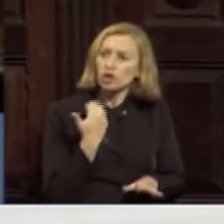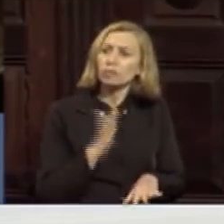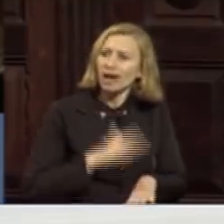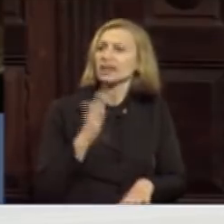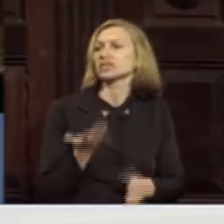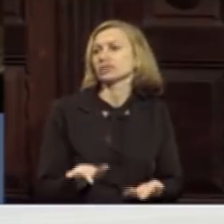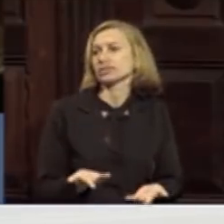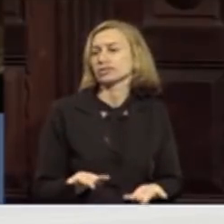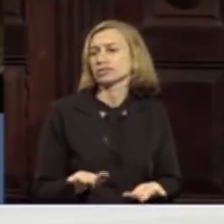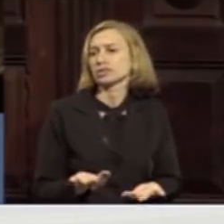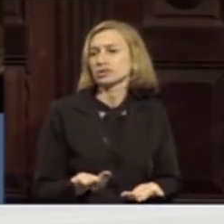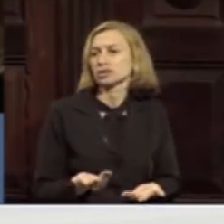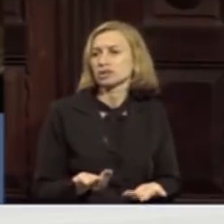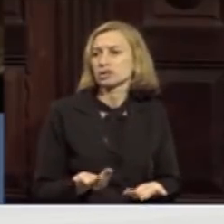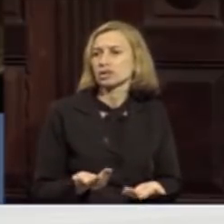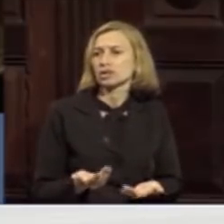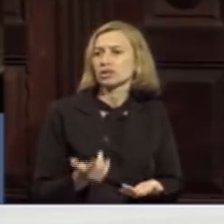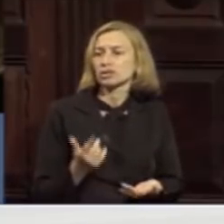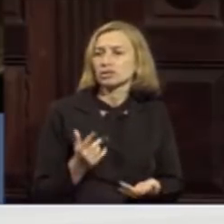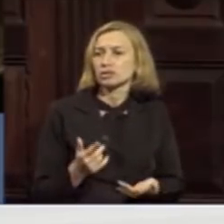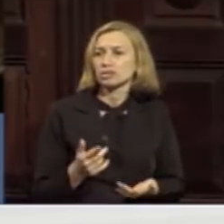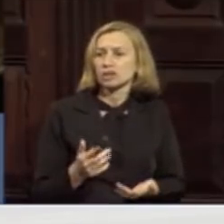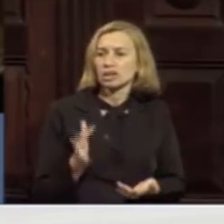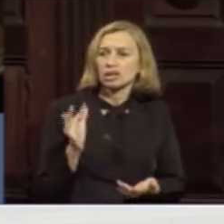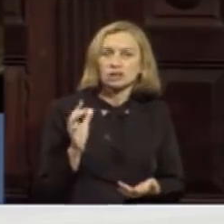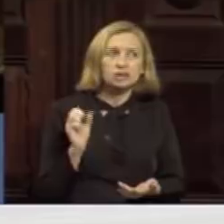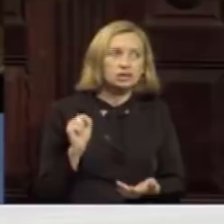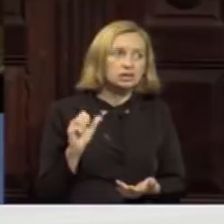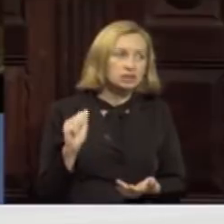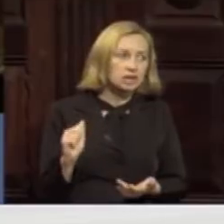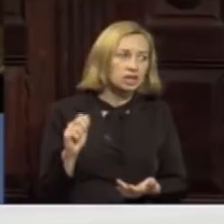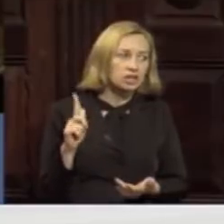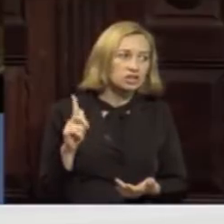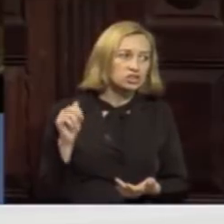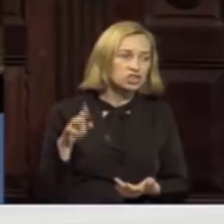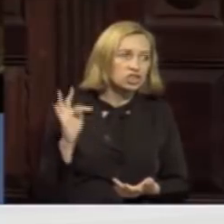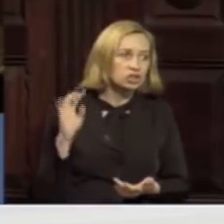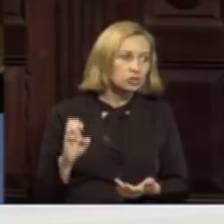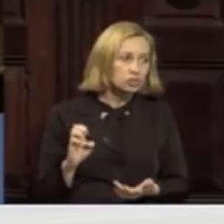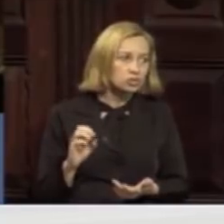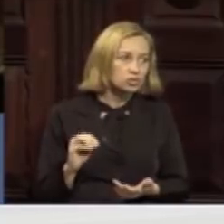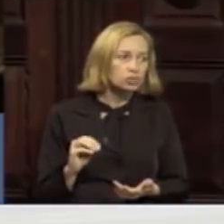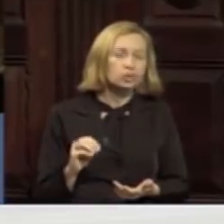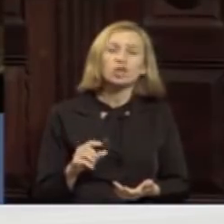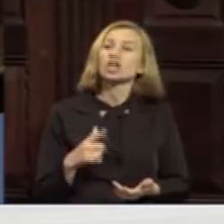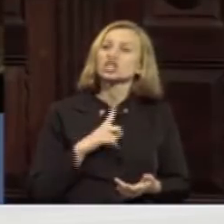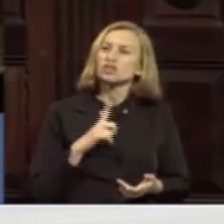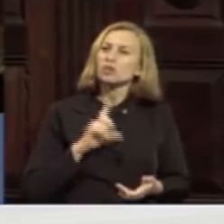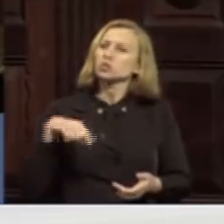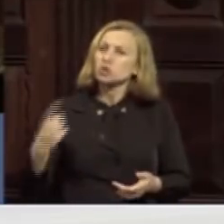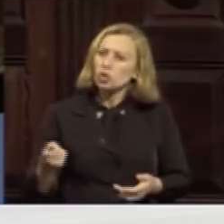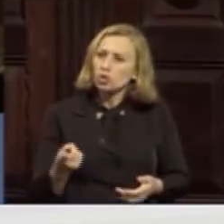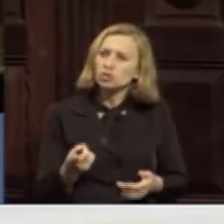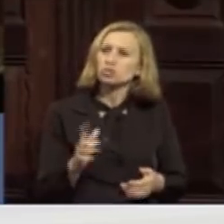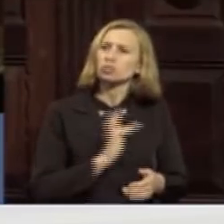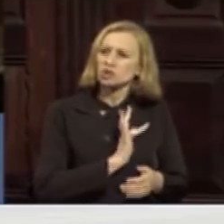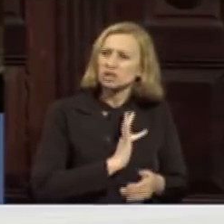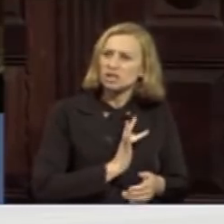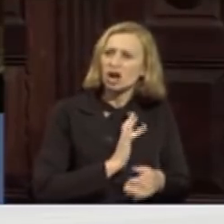morto no Rio de Janeiro, um sargento da Polícia Militar. Tivemos um outro policial ferido, tivemos um morador